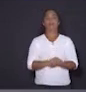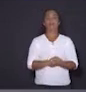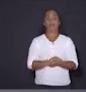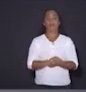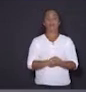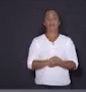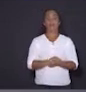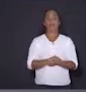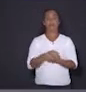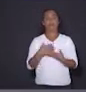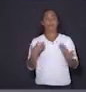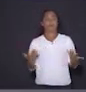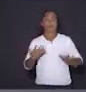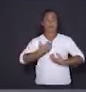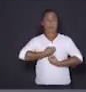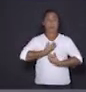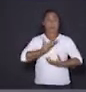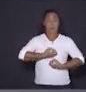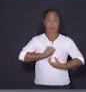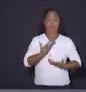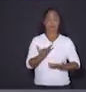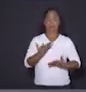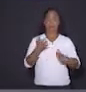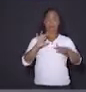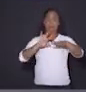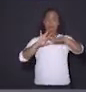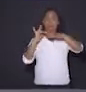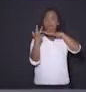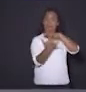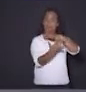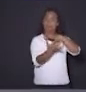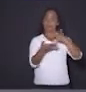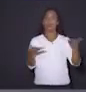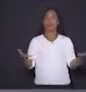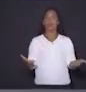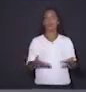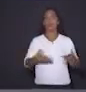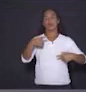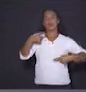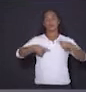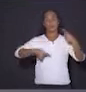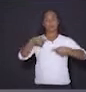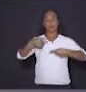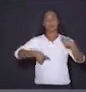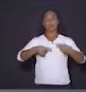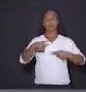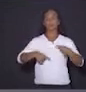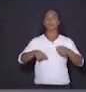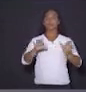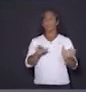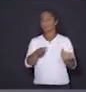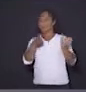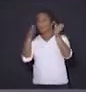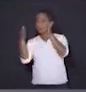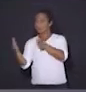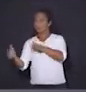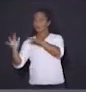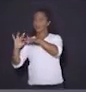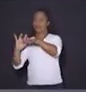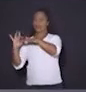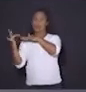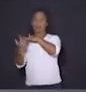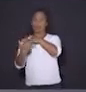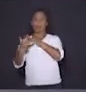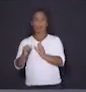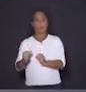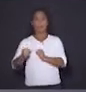falando em liberdade de expressão na rede a gente vê é hoje em dia se discute muito que por um lado se a rede potencializa